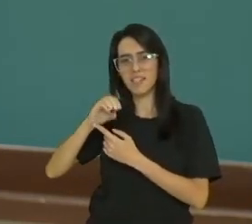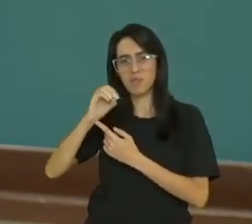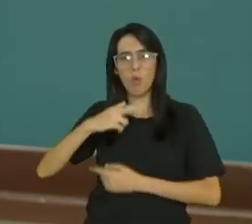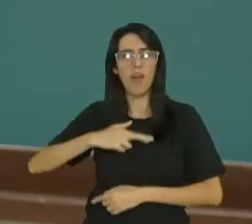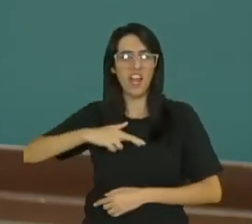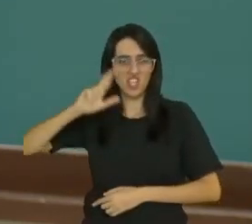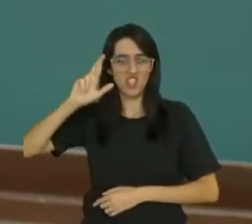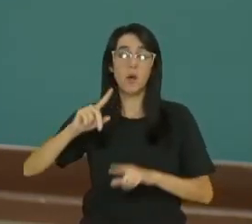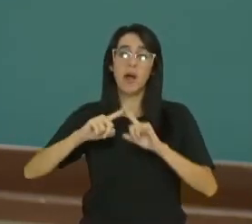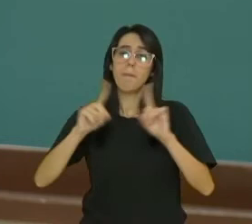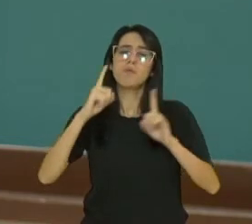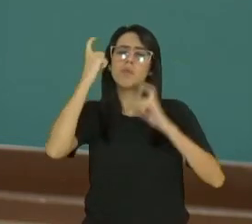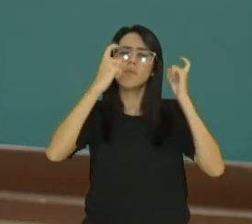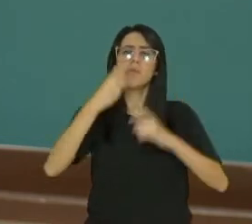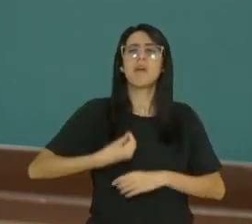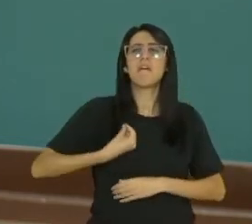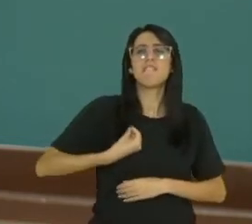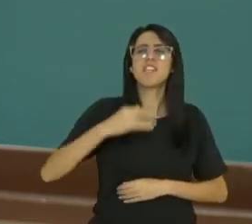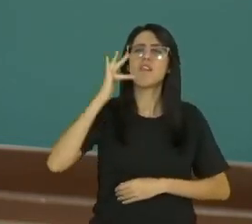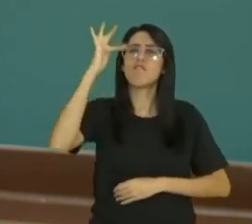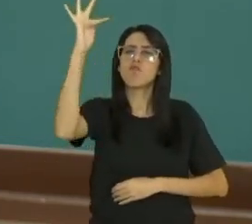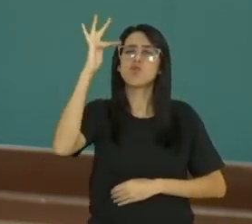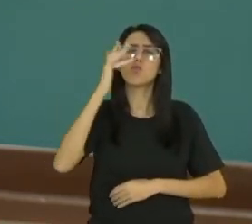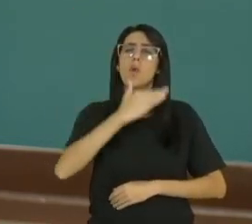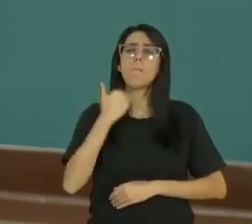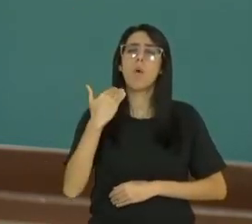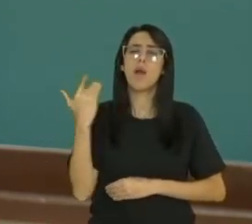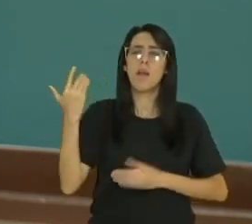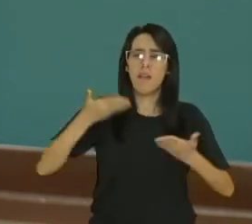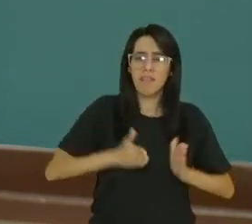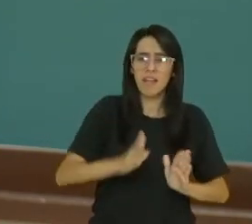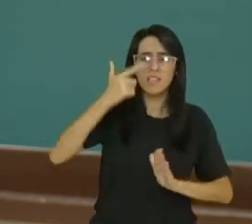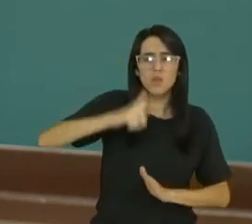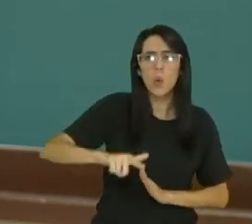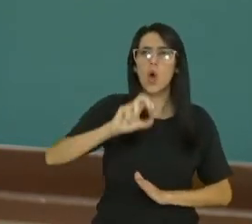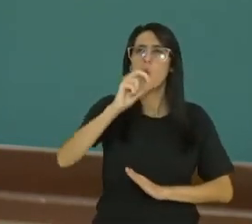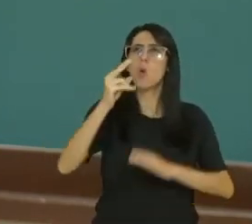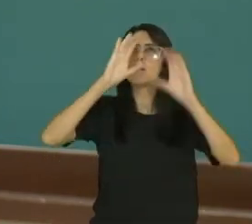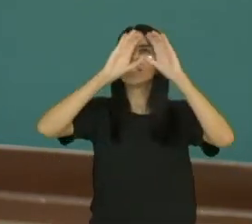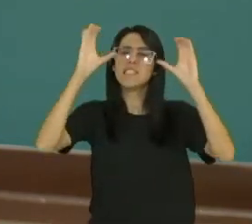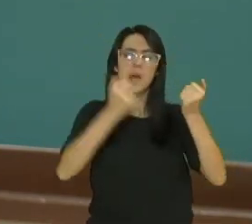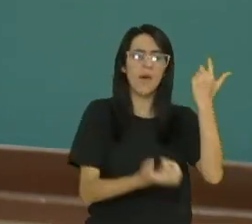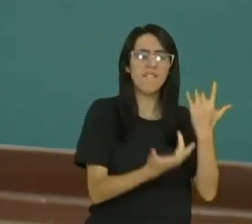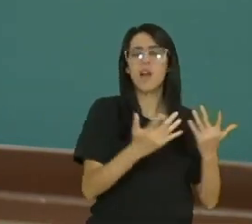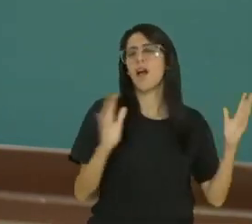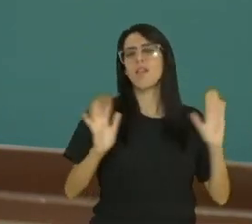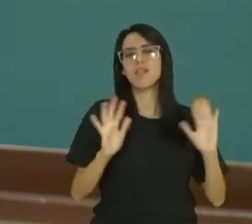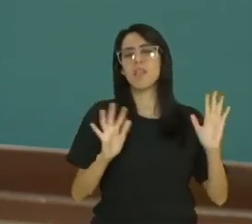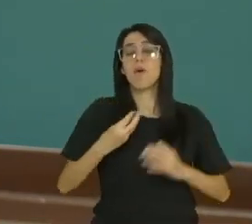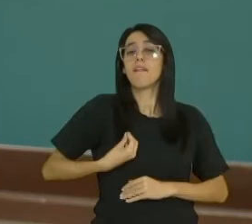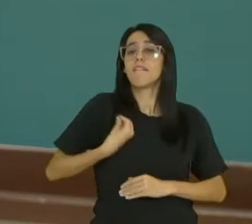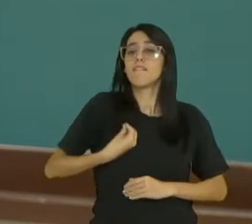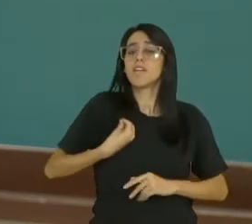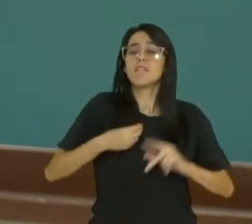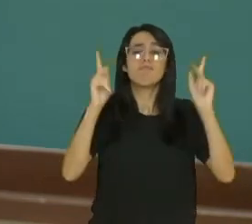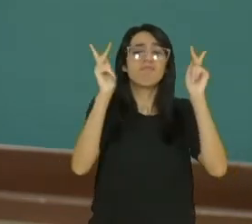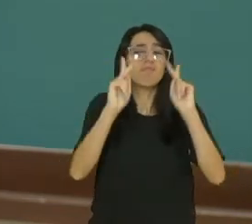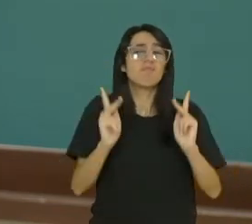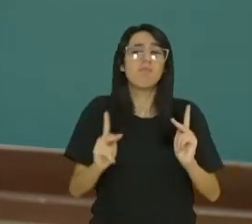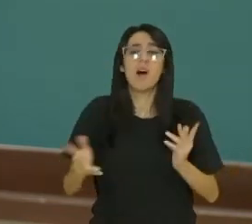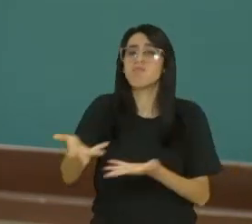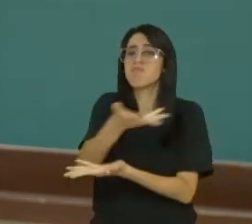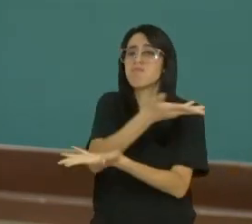ou depois da morte, céu, inferno ou punição, mas sim como viver a vida de forma harmoniosa. Então,